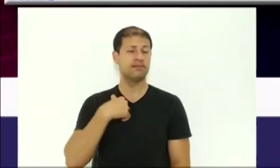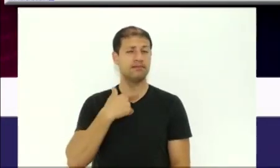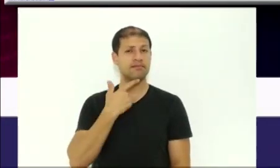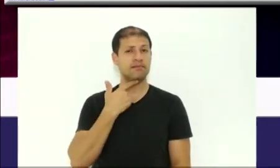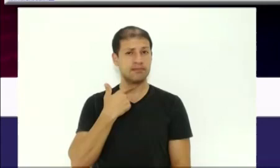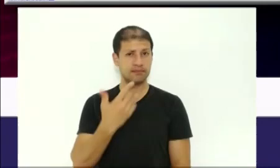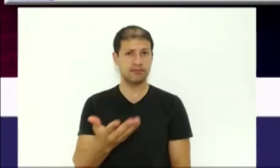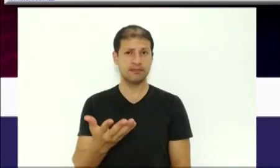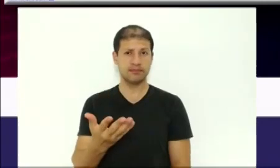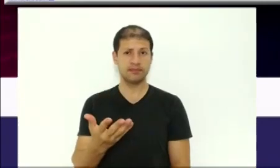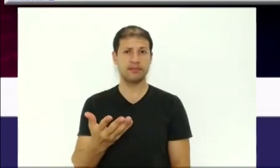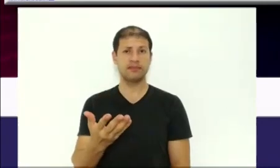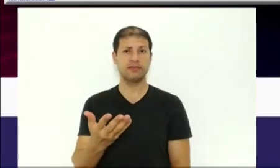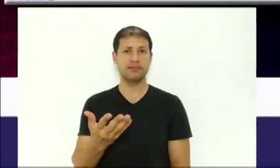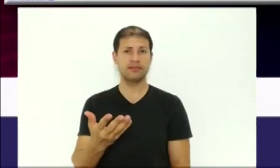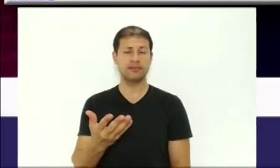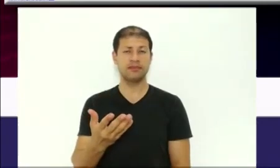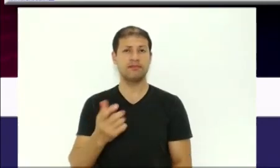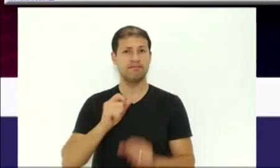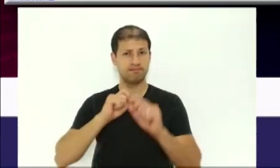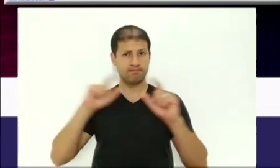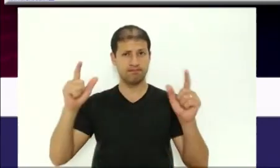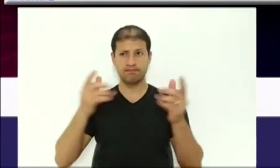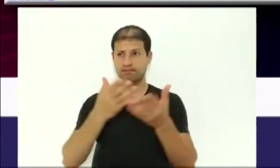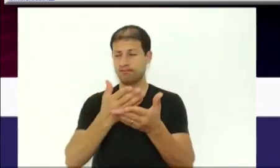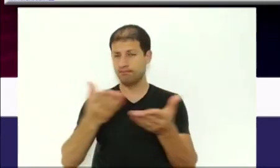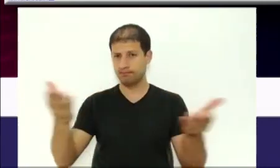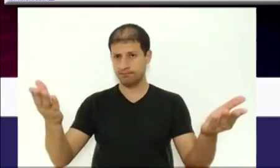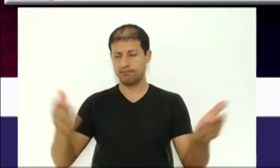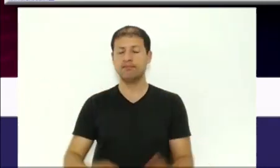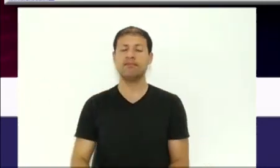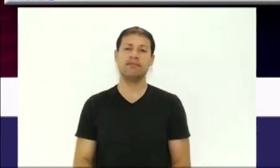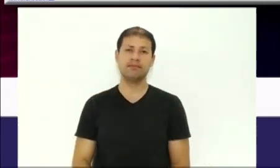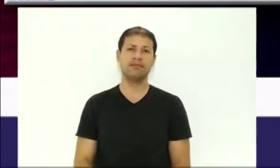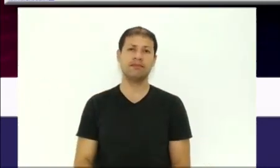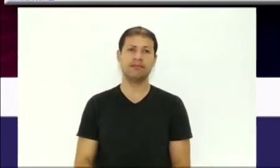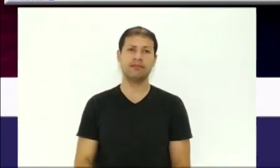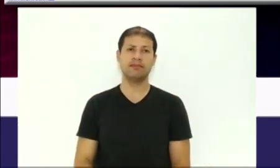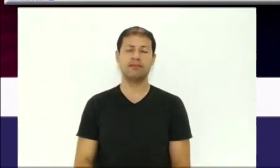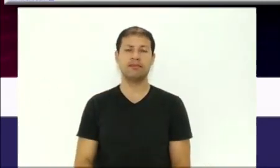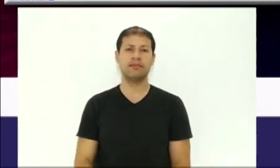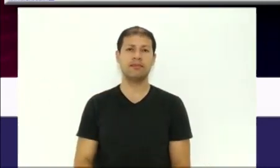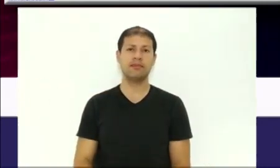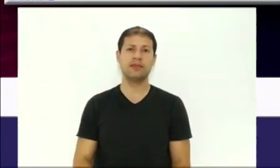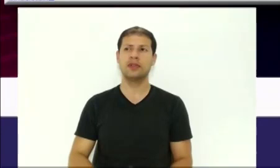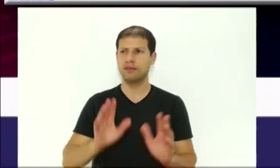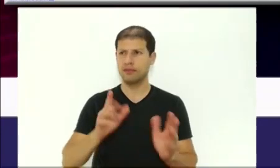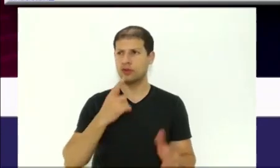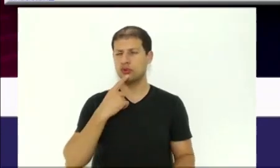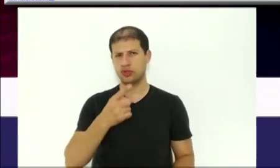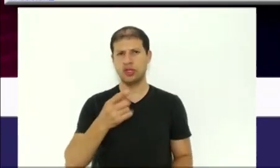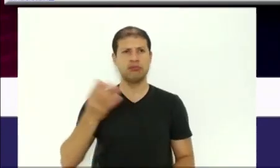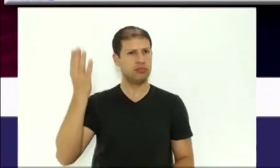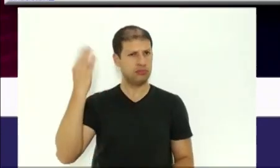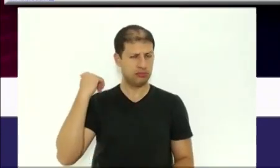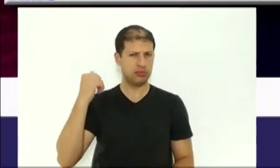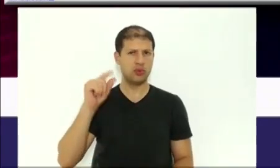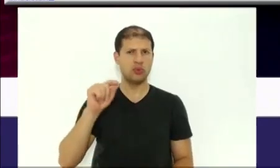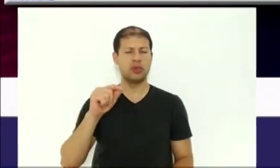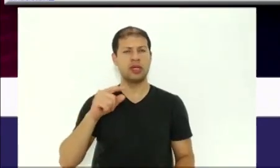de destacar para os senhores e senhoras, né? Já foi dito lá no começo que são